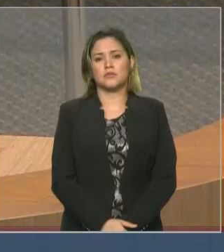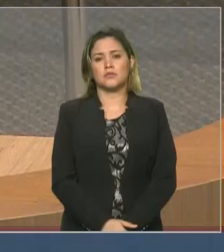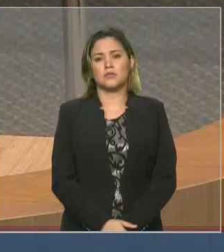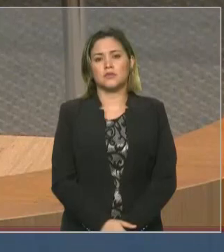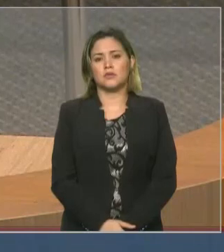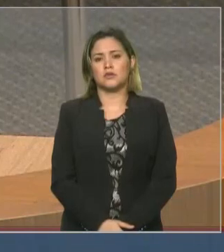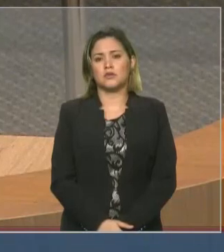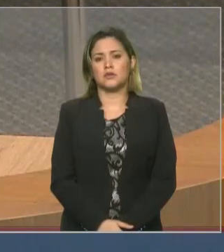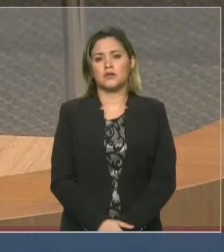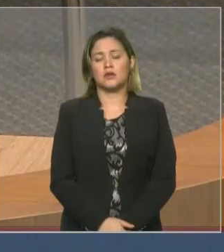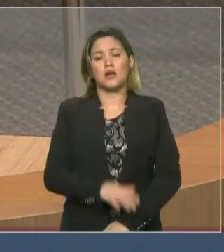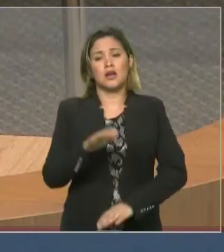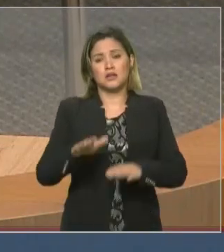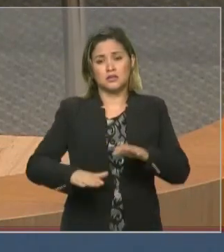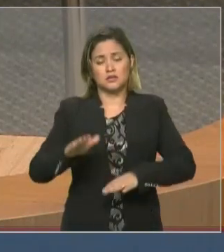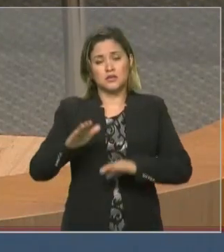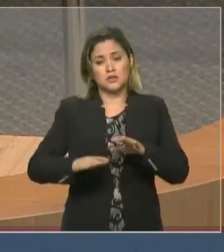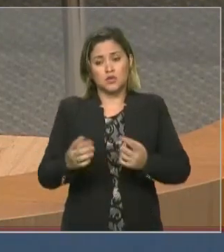própria consciência.